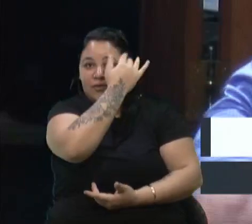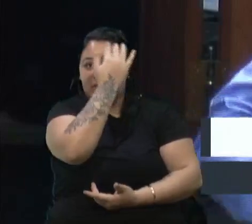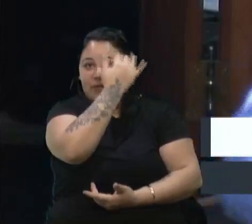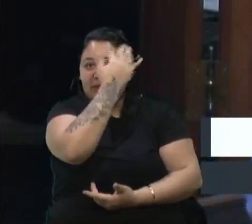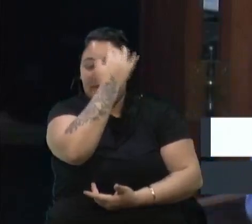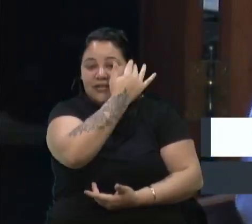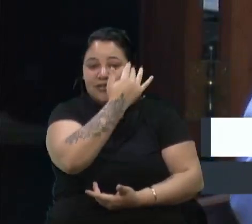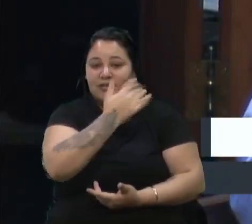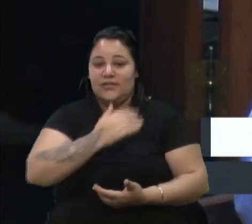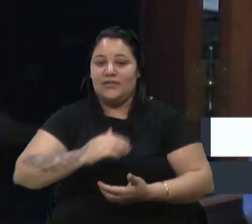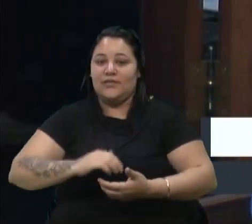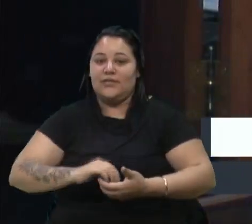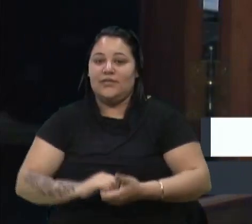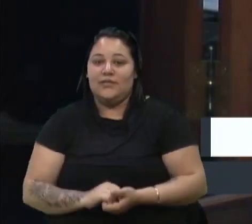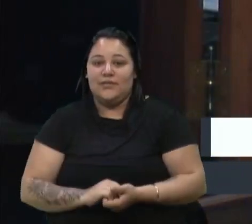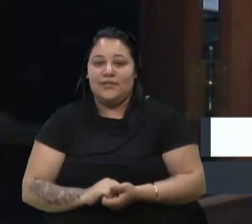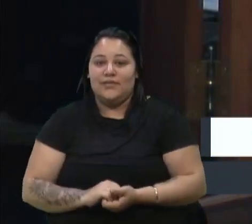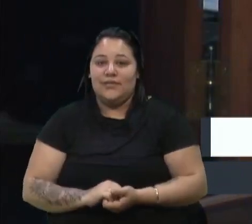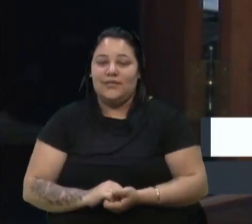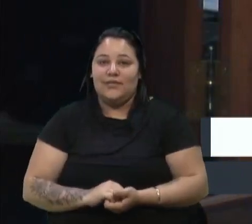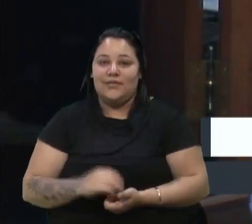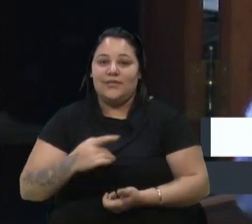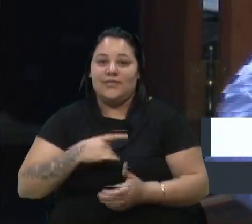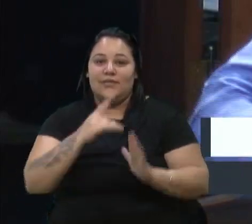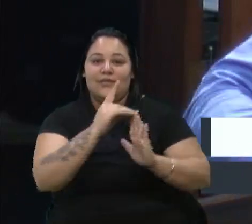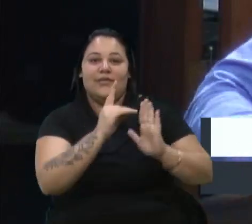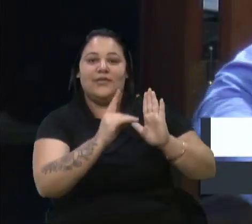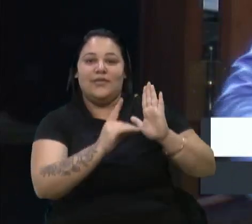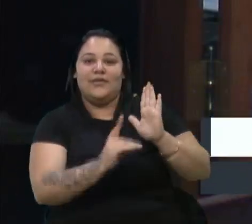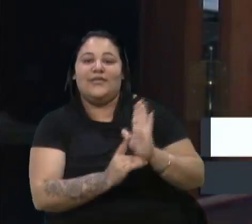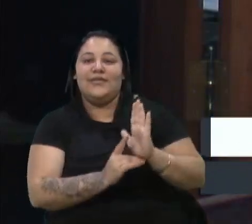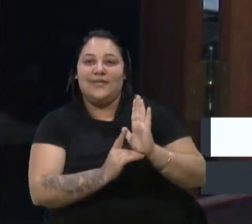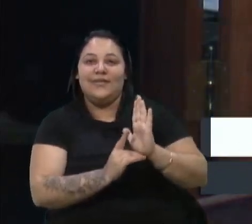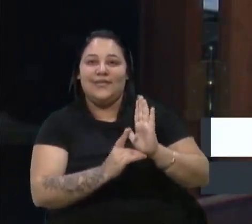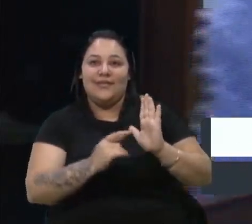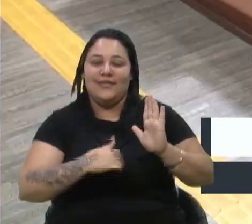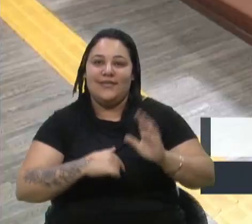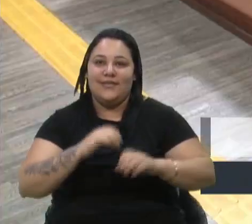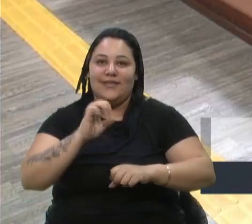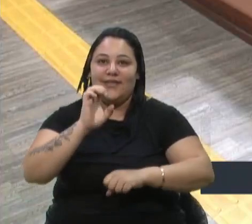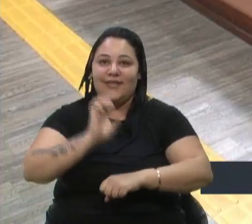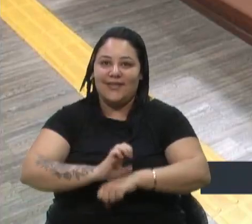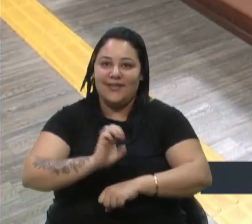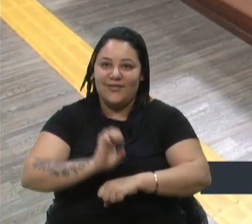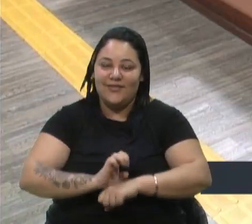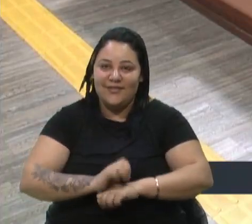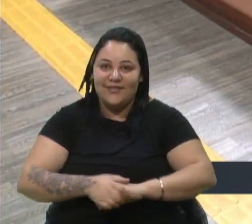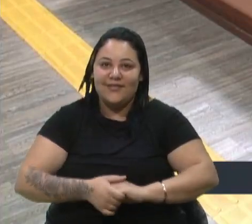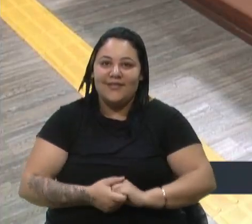Caxias desse decreto estadual. Obrigado. Obrigado.